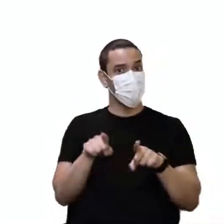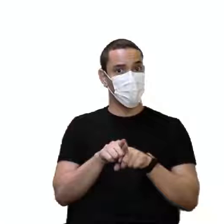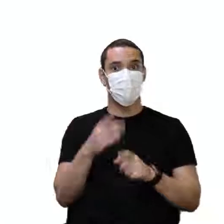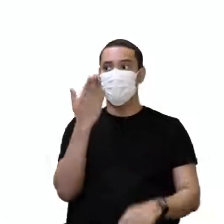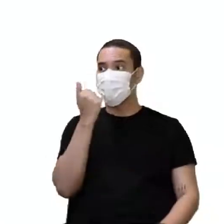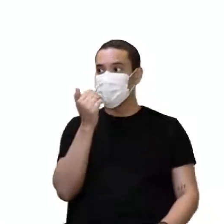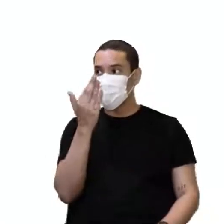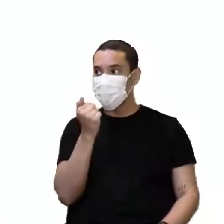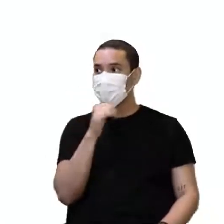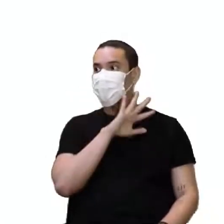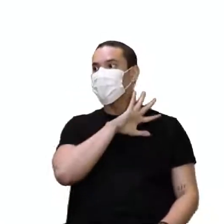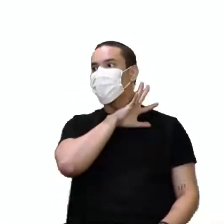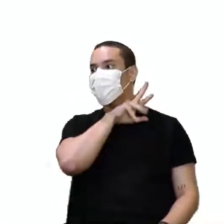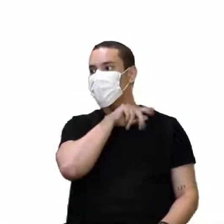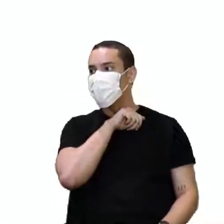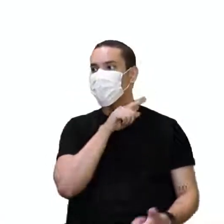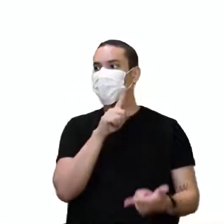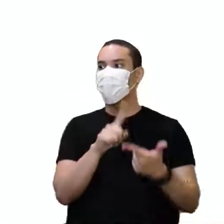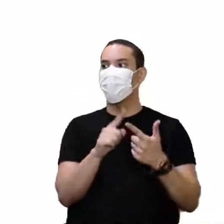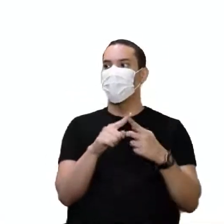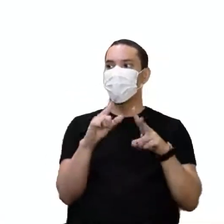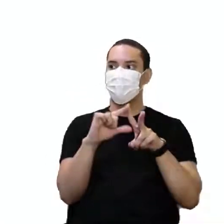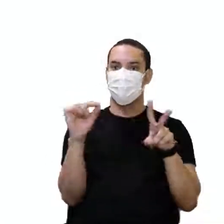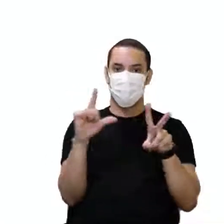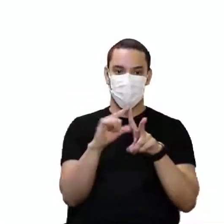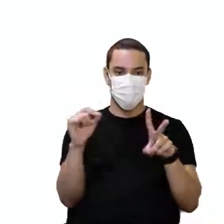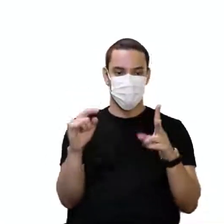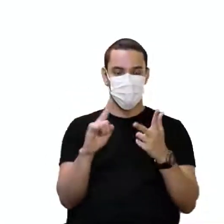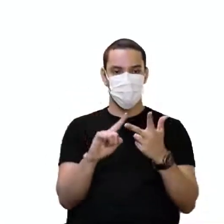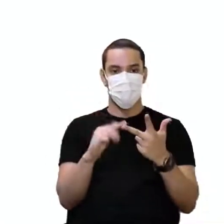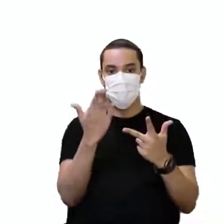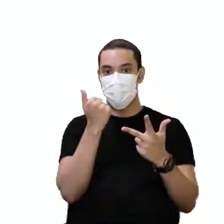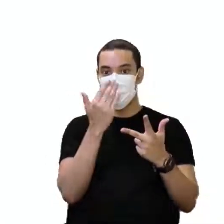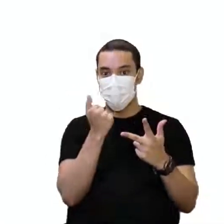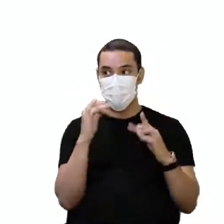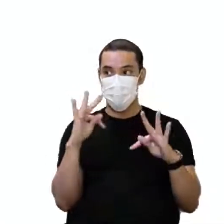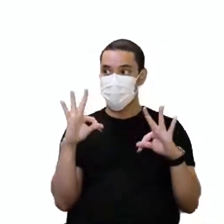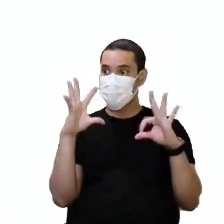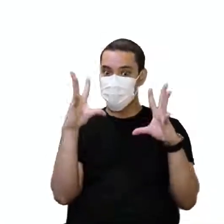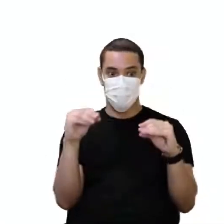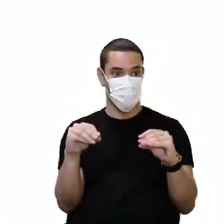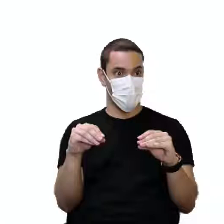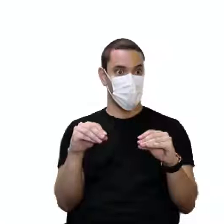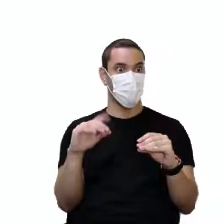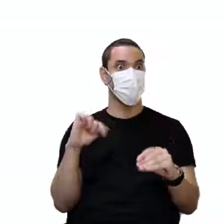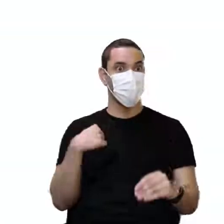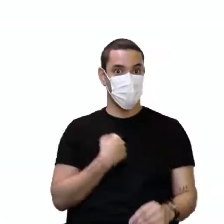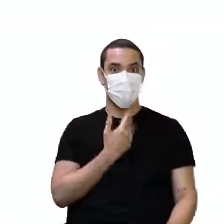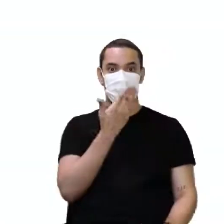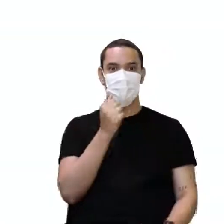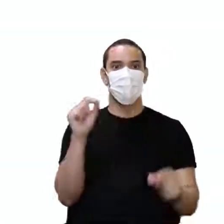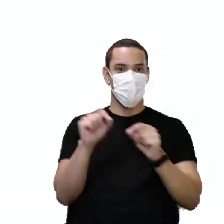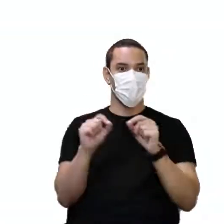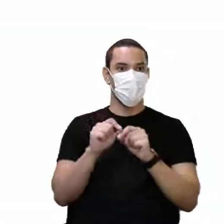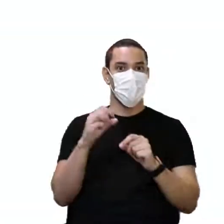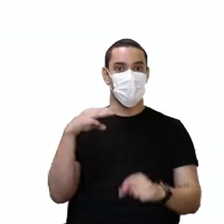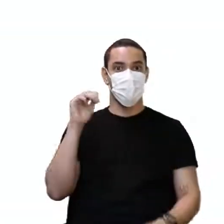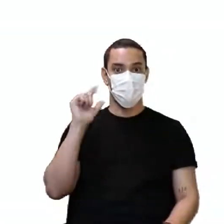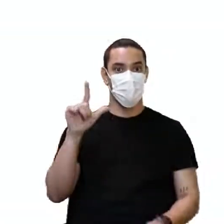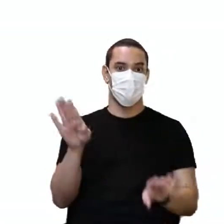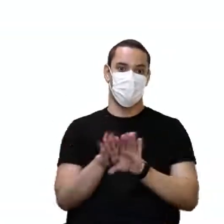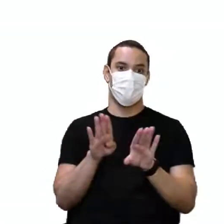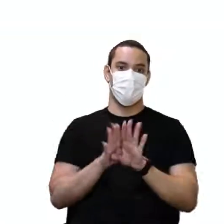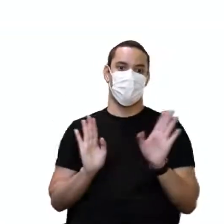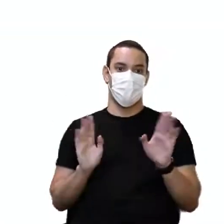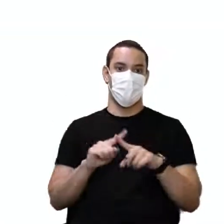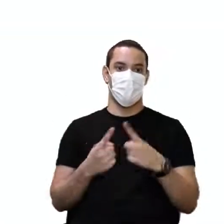de vegetais. Come tudo. E pior, né? Que a gente come até aquilo que a gente sabe que faz mal pra gente. Pior. Mas vamos seguindo.